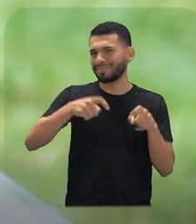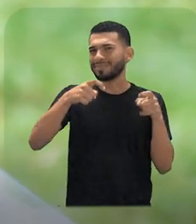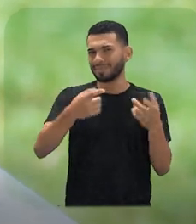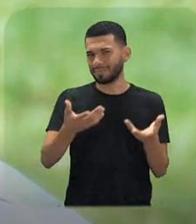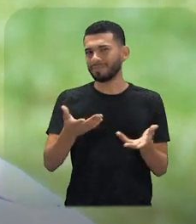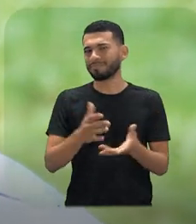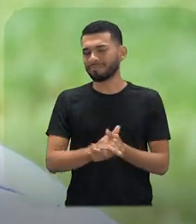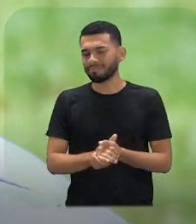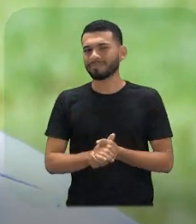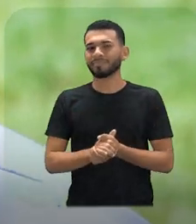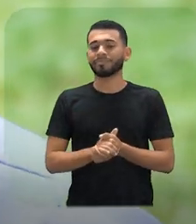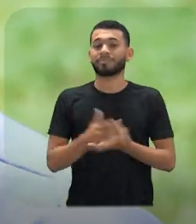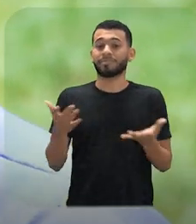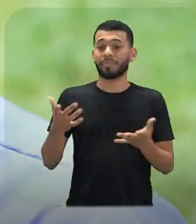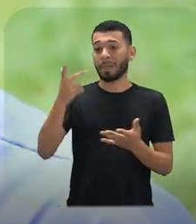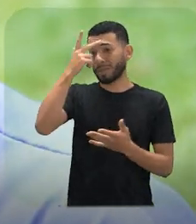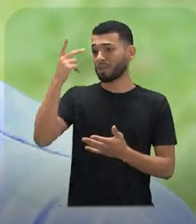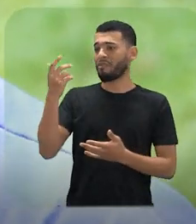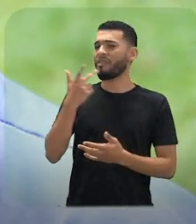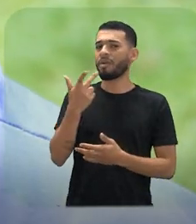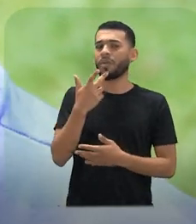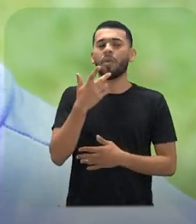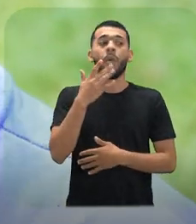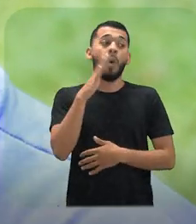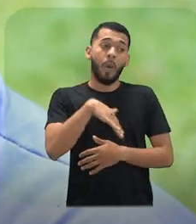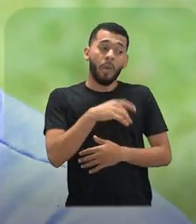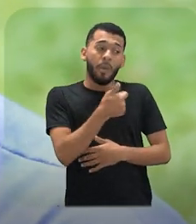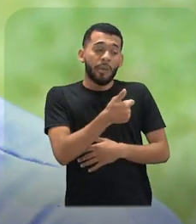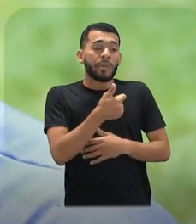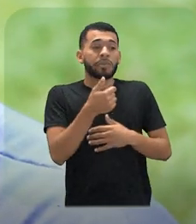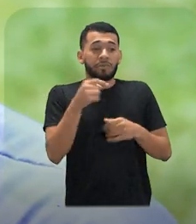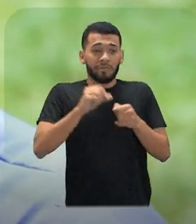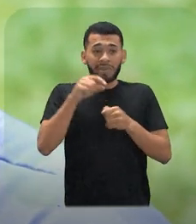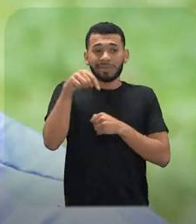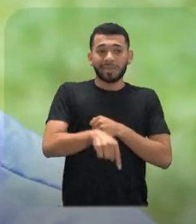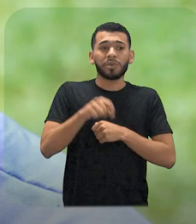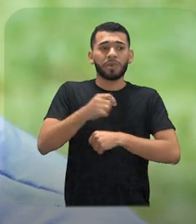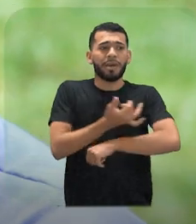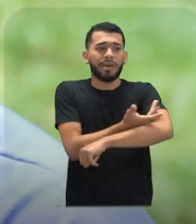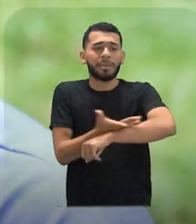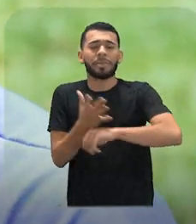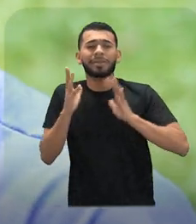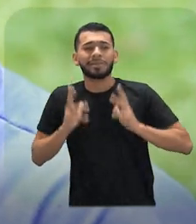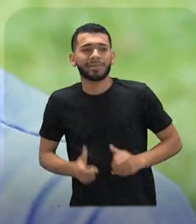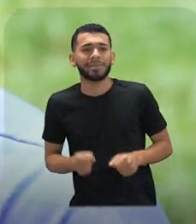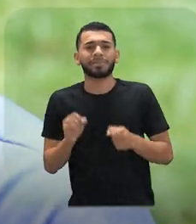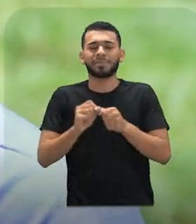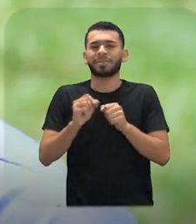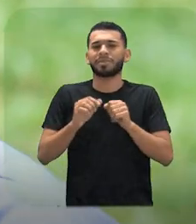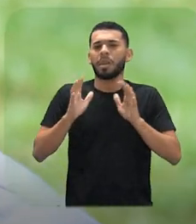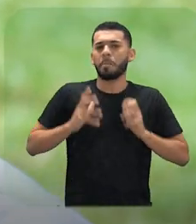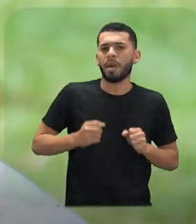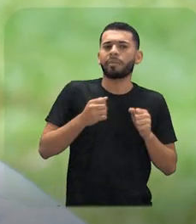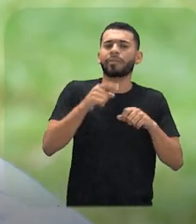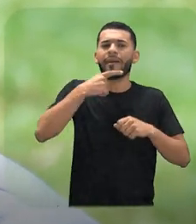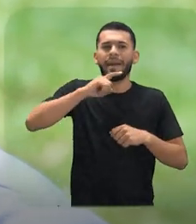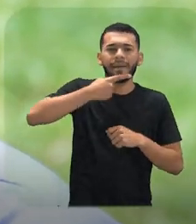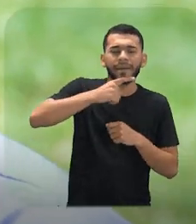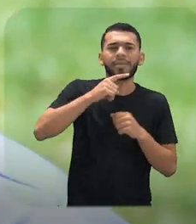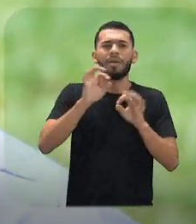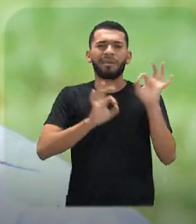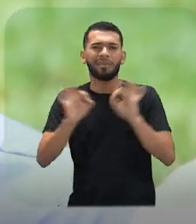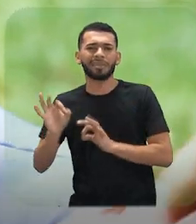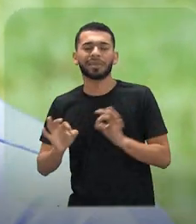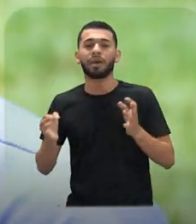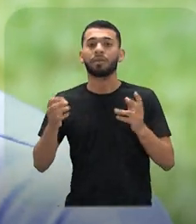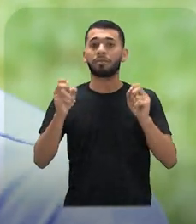sítio. Aí ele, olha, o que a gente tem aqui é tirar capim, fazer limpeza, assim, plantar capim, cana. Eu